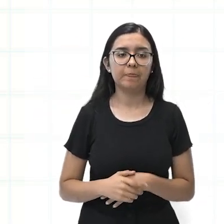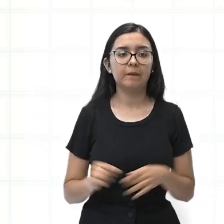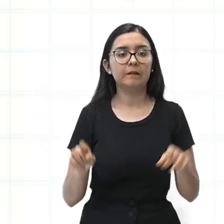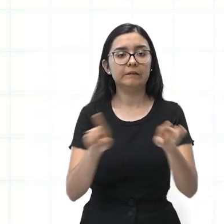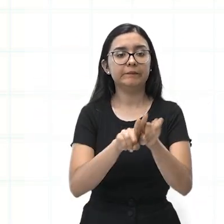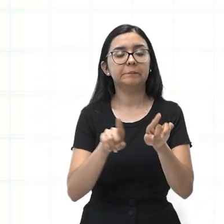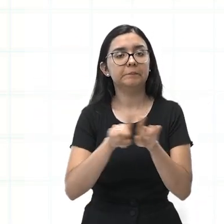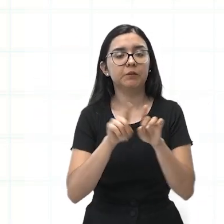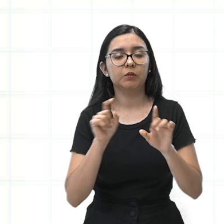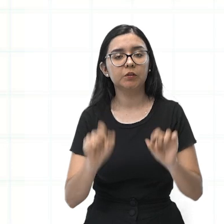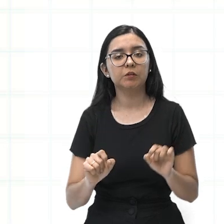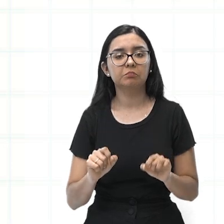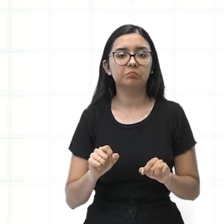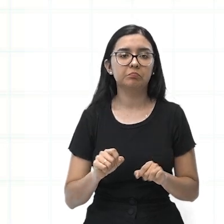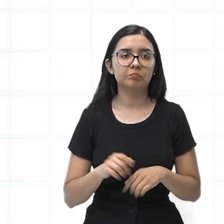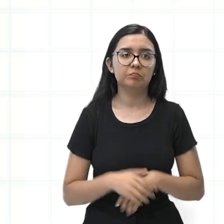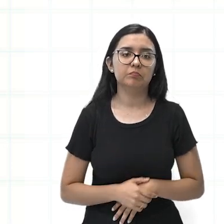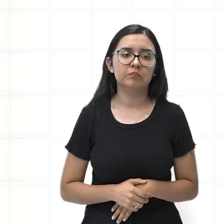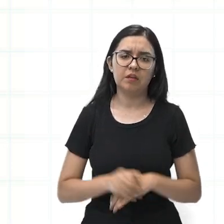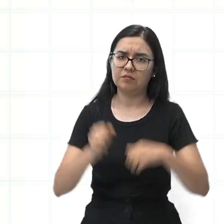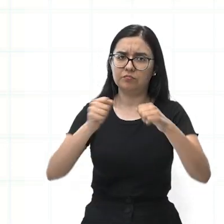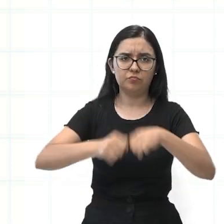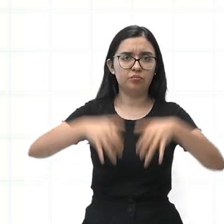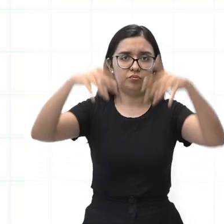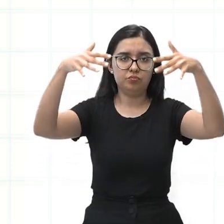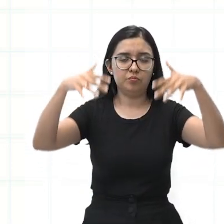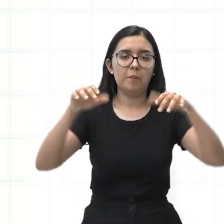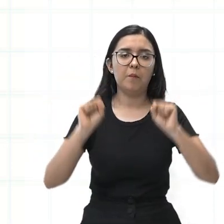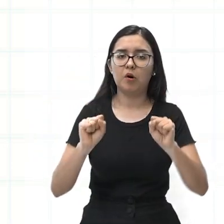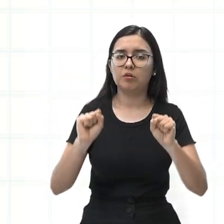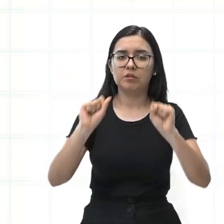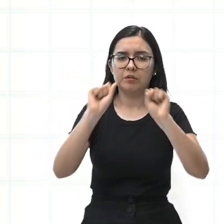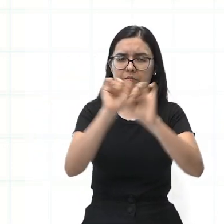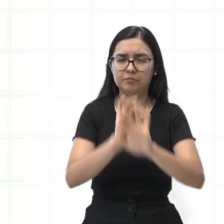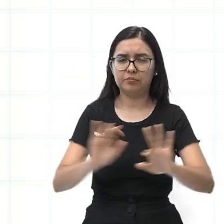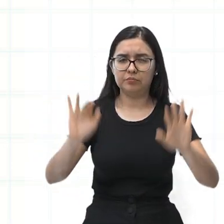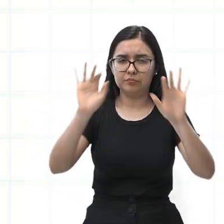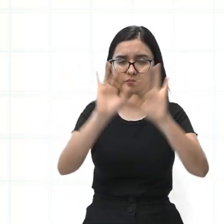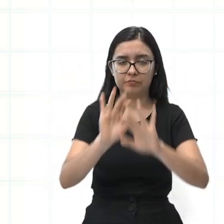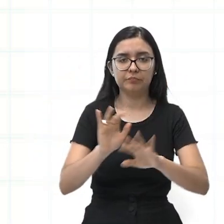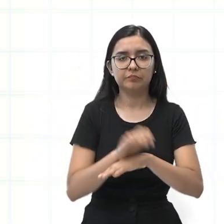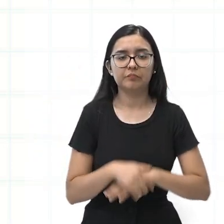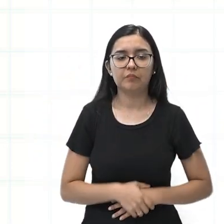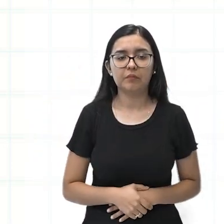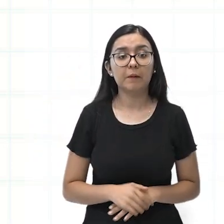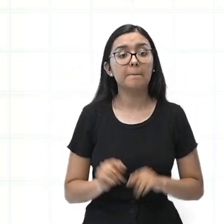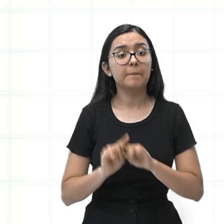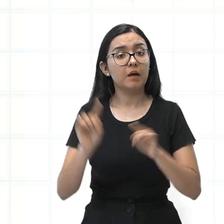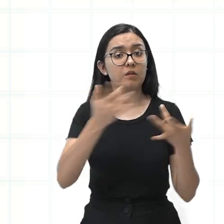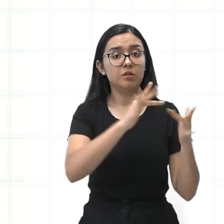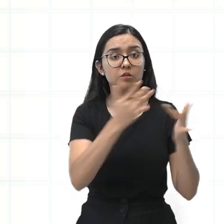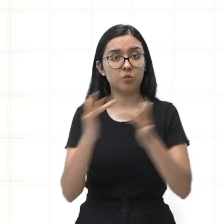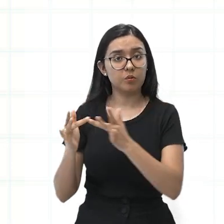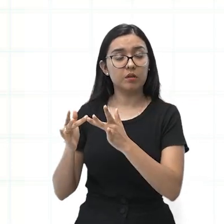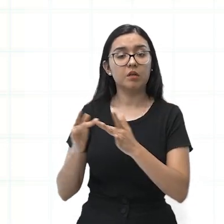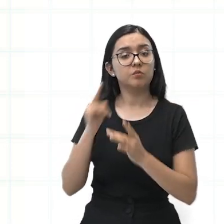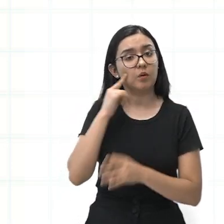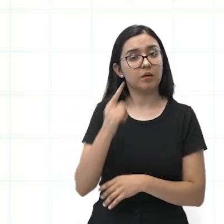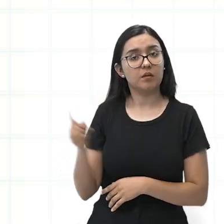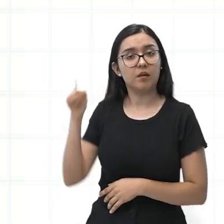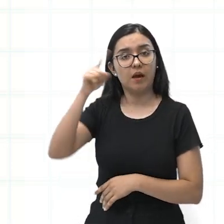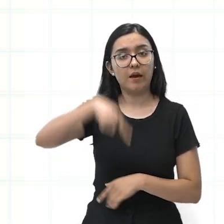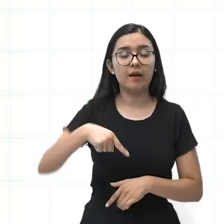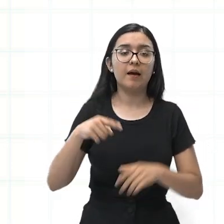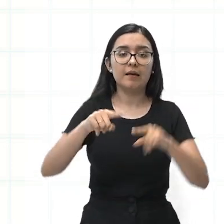também no sentido de brilhante, mas não é o caso aqui, tá? Também pode ser brightly, brilhantemente, enfim. Mas nesse caso aqui é claro, tá?